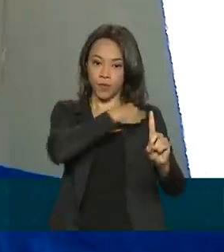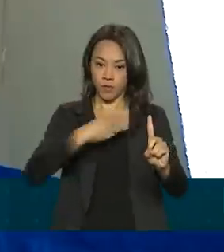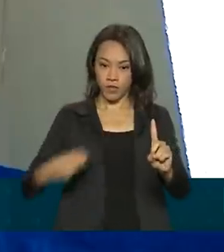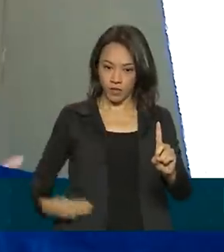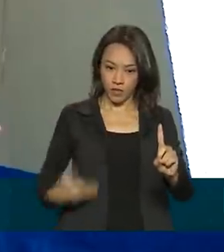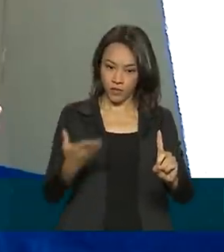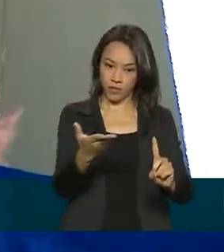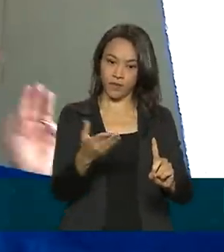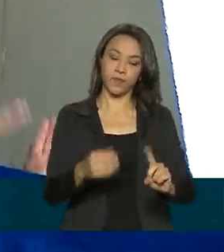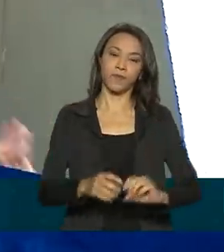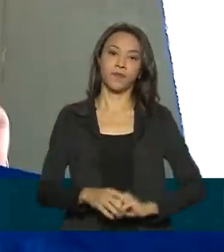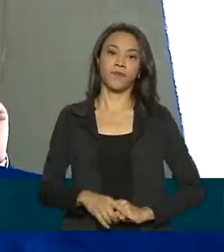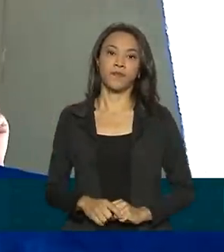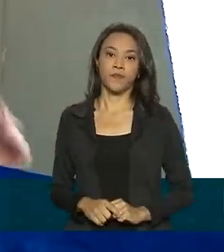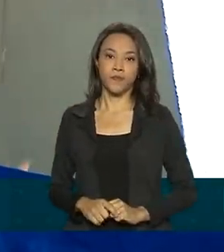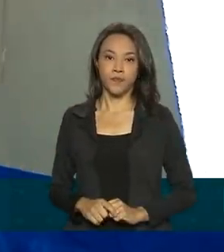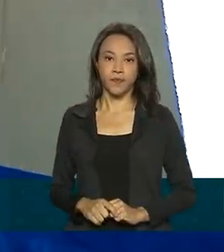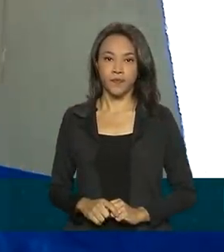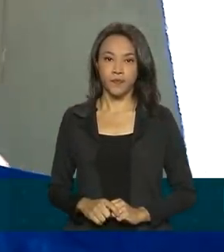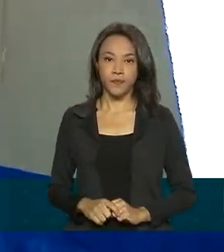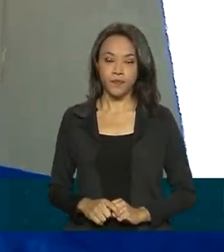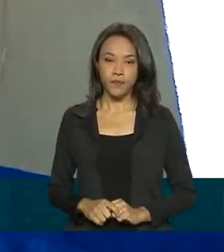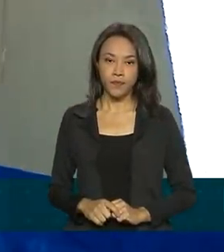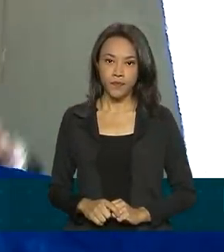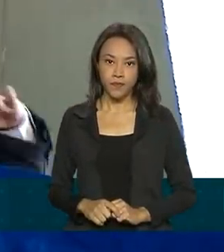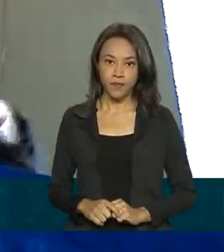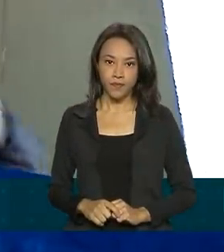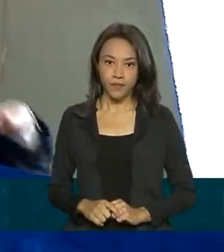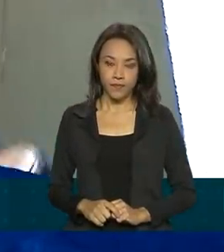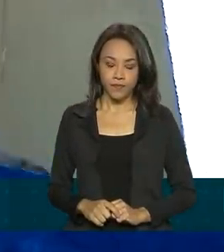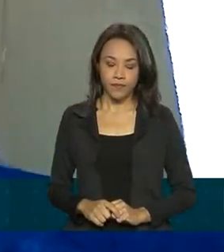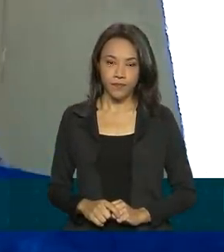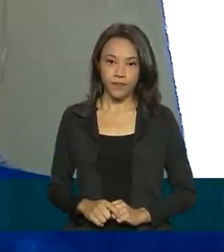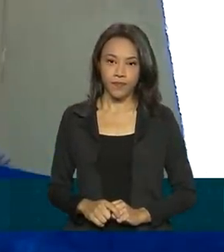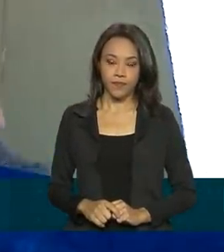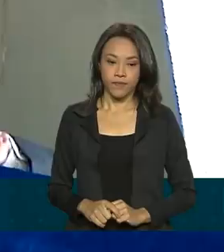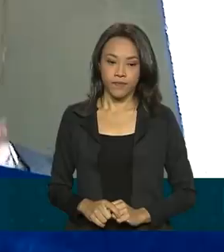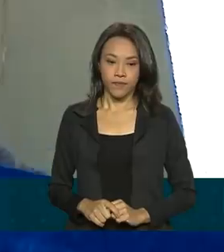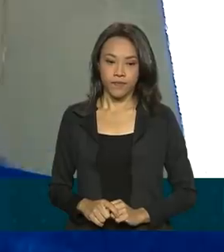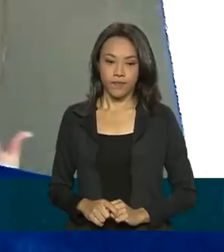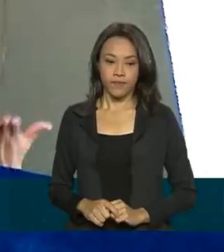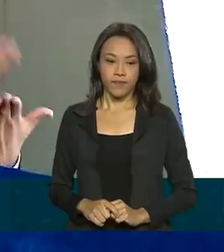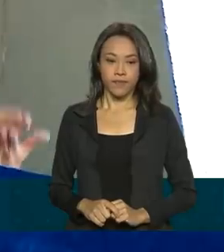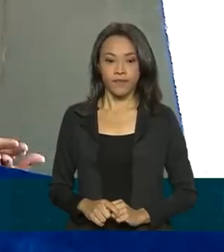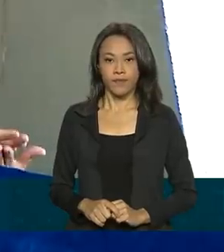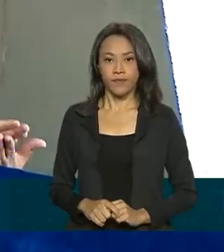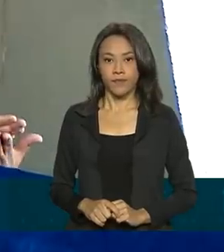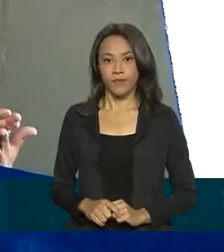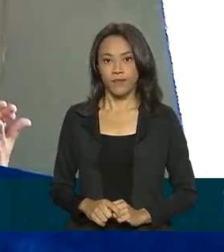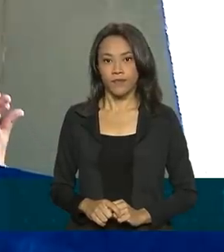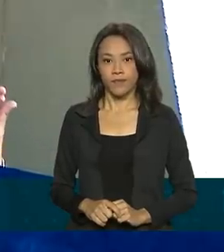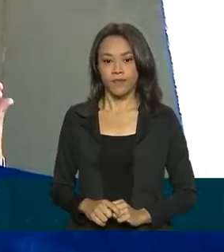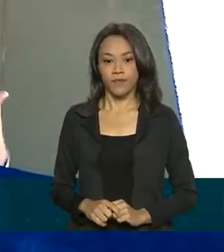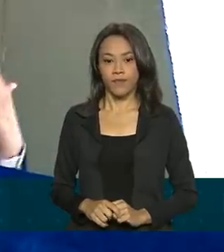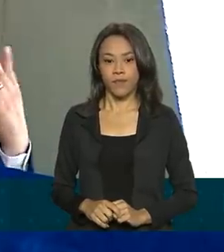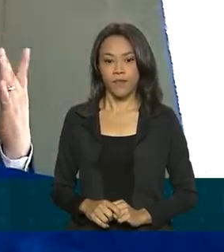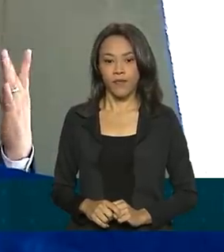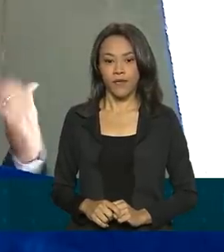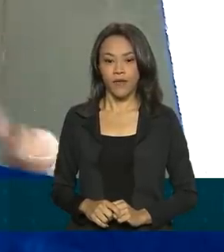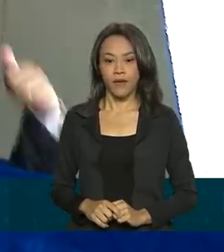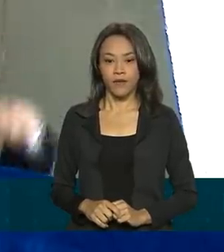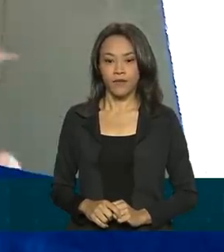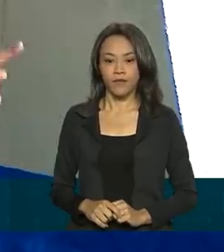Neto. Orgulhem-se de pertencer a uma das instituições nacionais com maior credibilidade junto à população